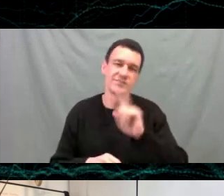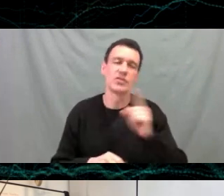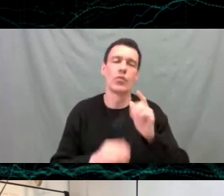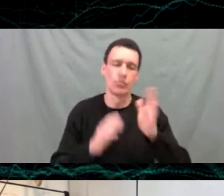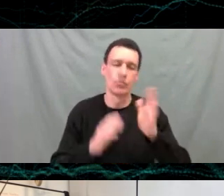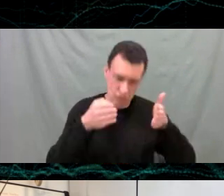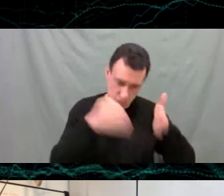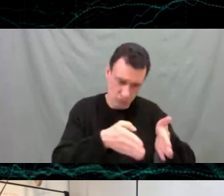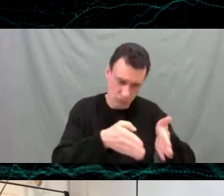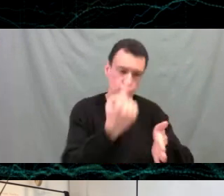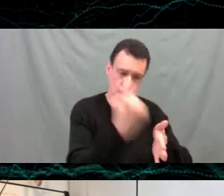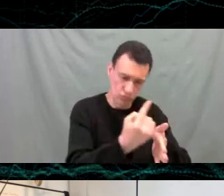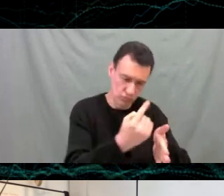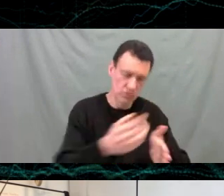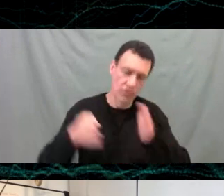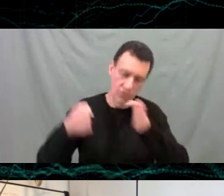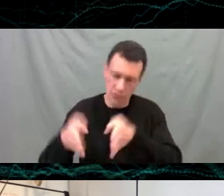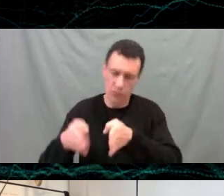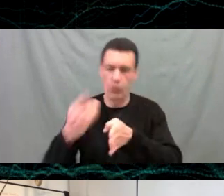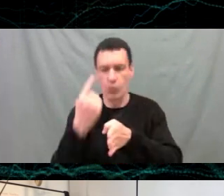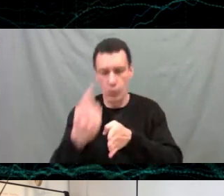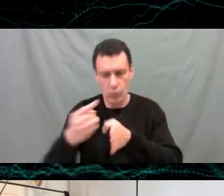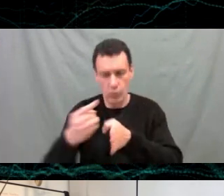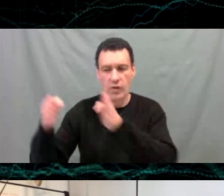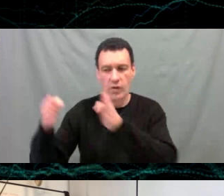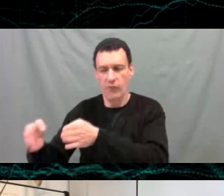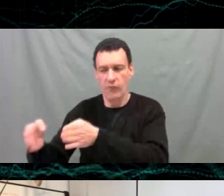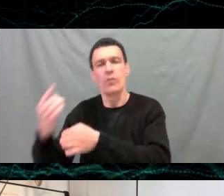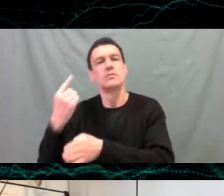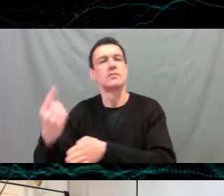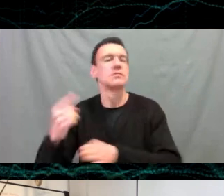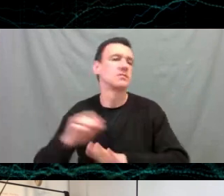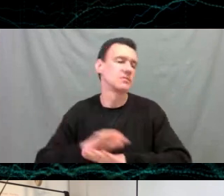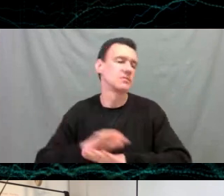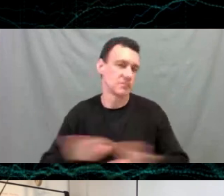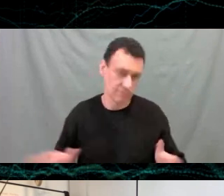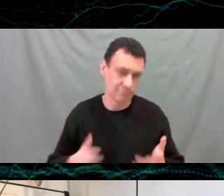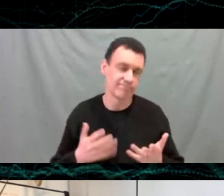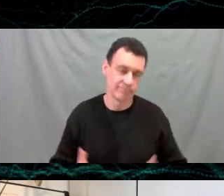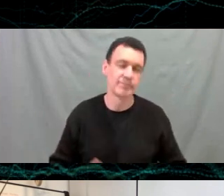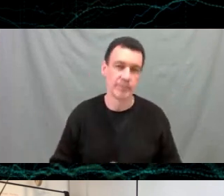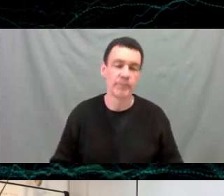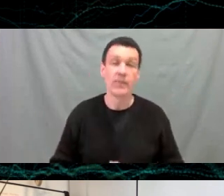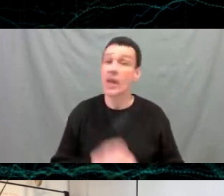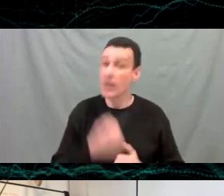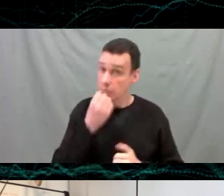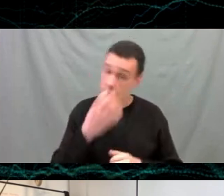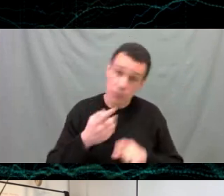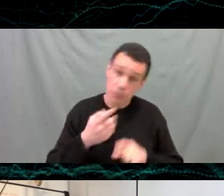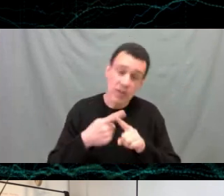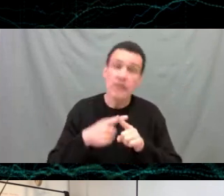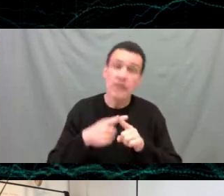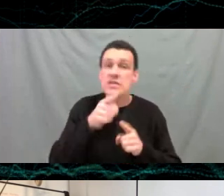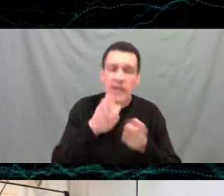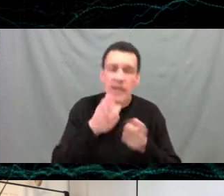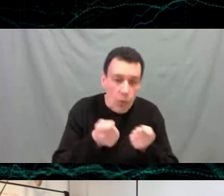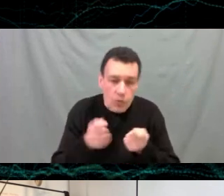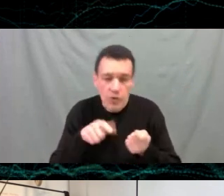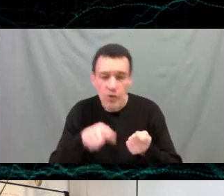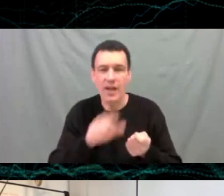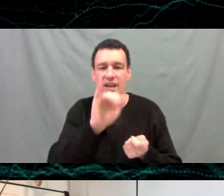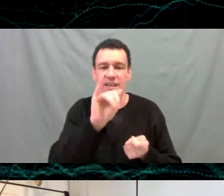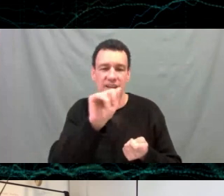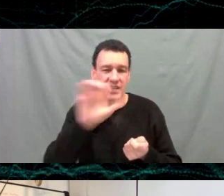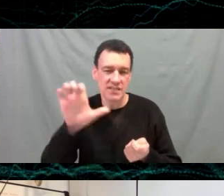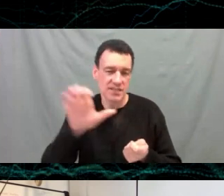único e pequeno. E isso é muito bom quando você está tentando administrar IAC, tá bom? E aqui também, a